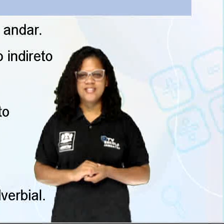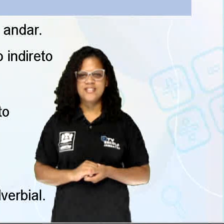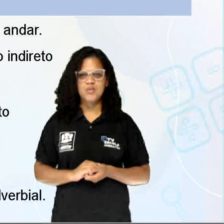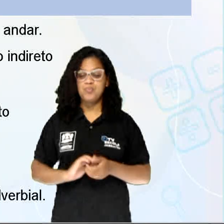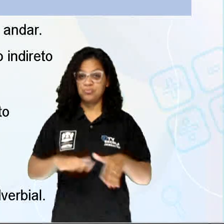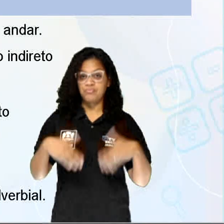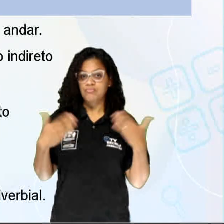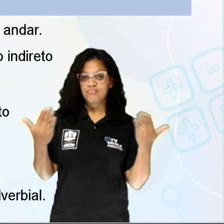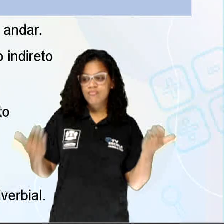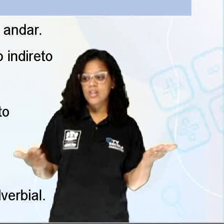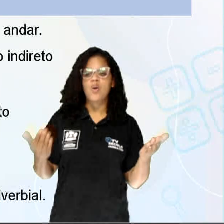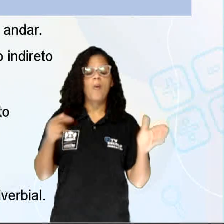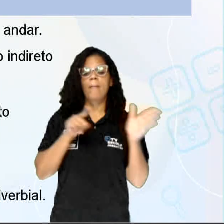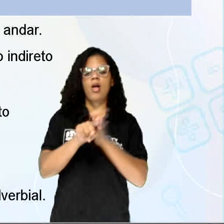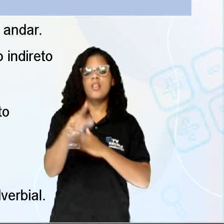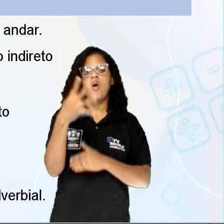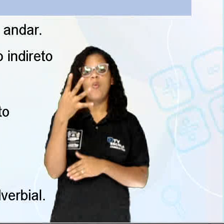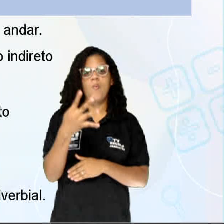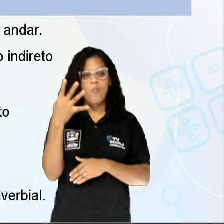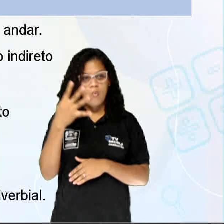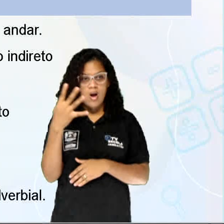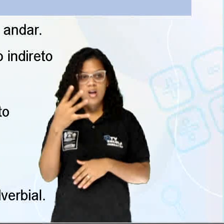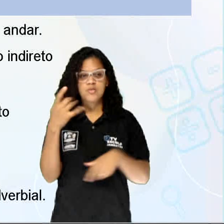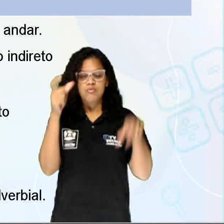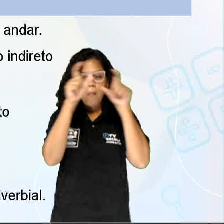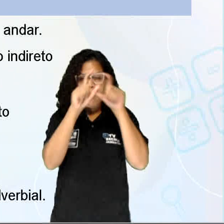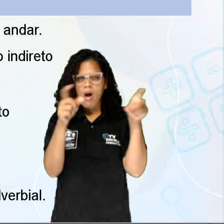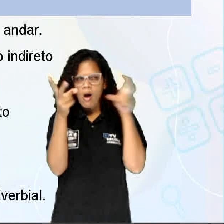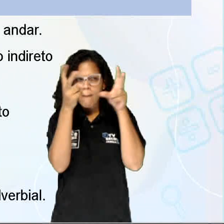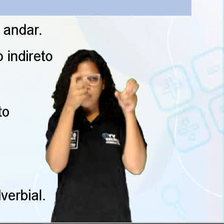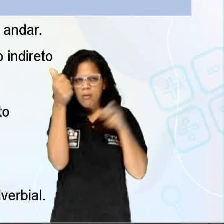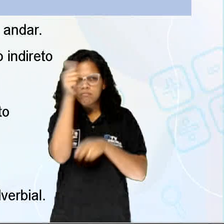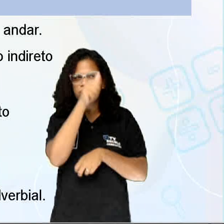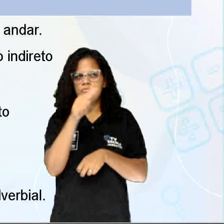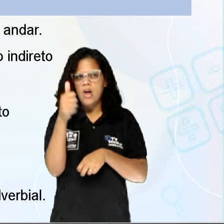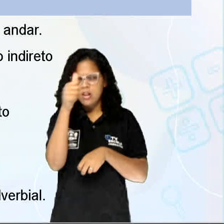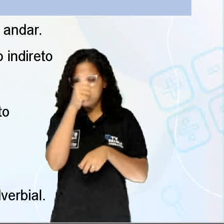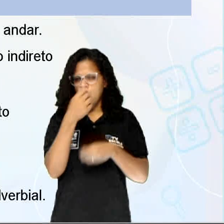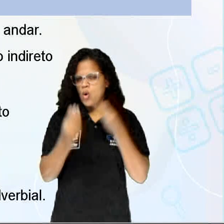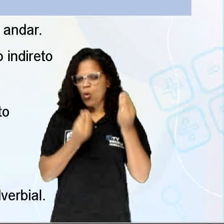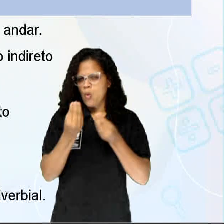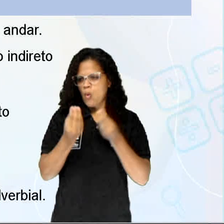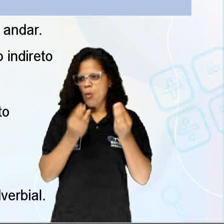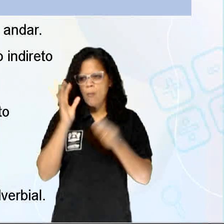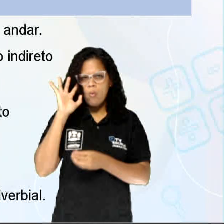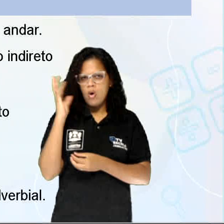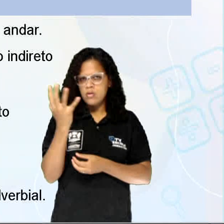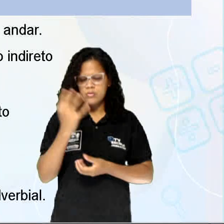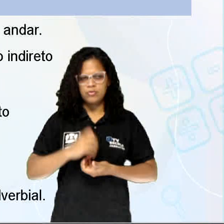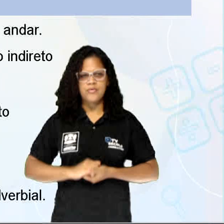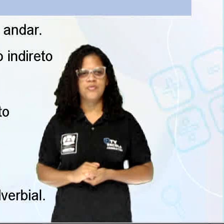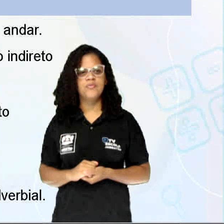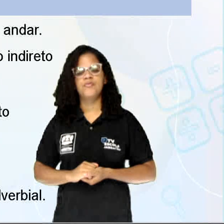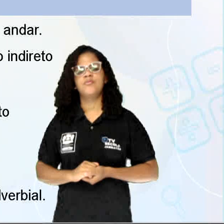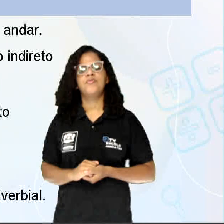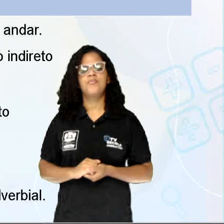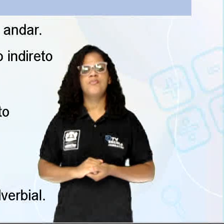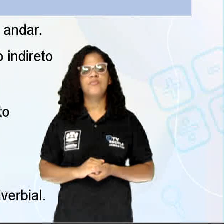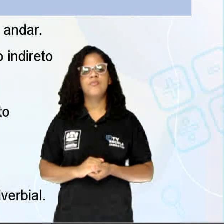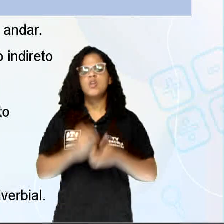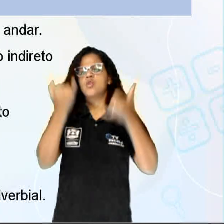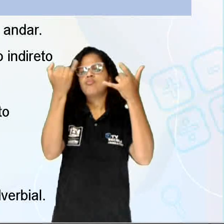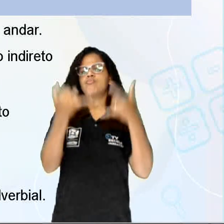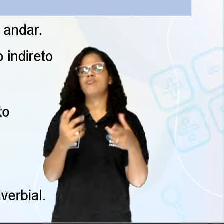Então, a questão 4, para onde a gente vai agora, vamos dar uma olhadinha nessa questão para ver como é que a gente resolve. Bom, diz o seguinte aí: